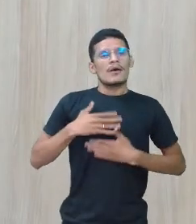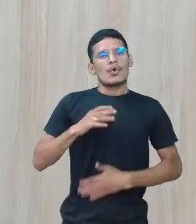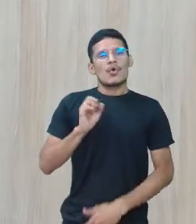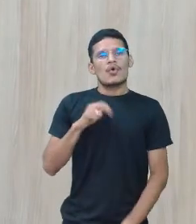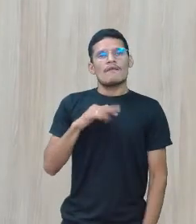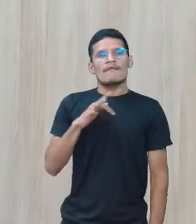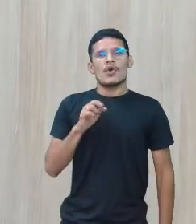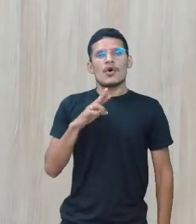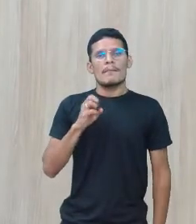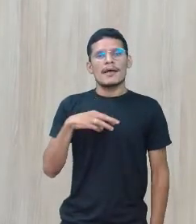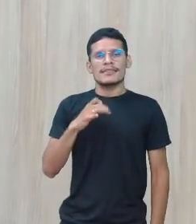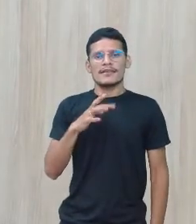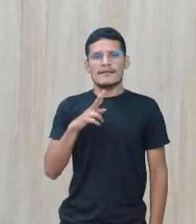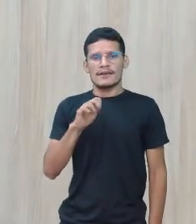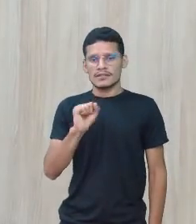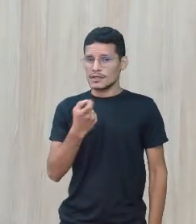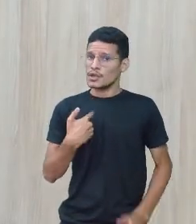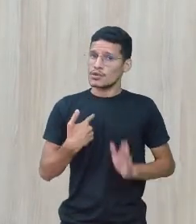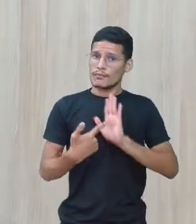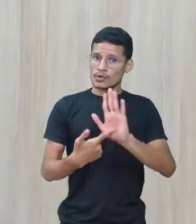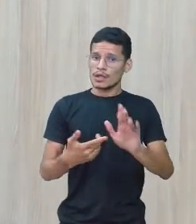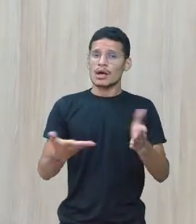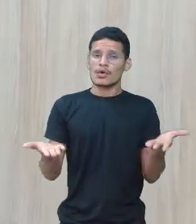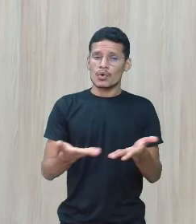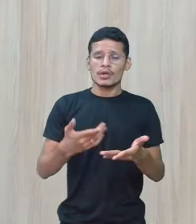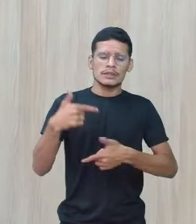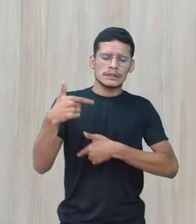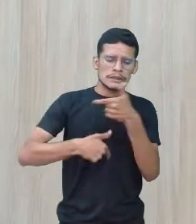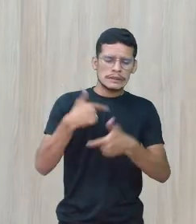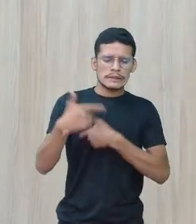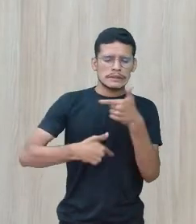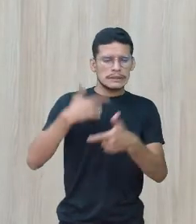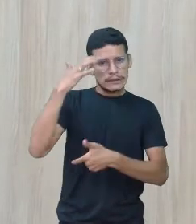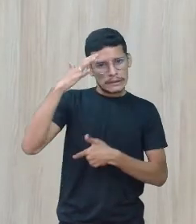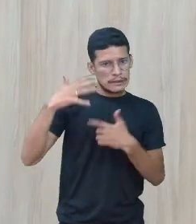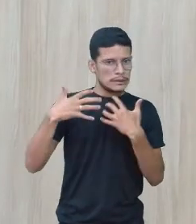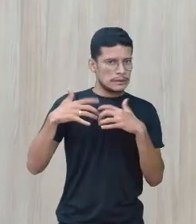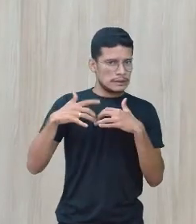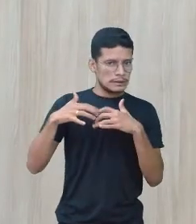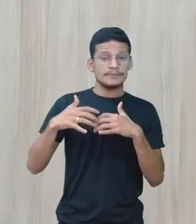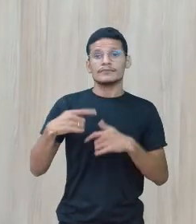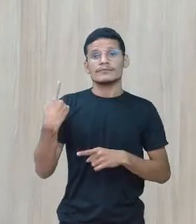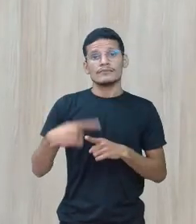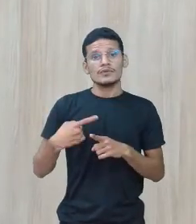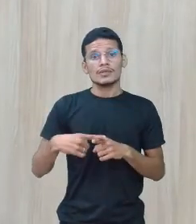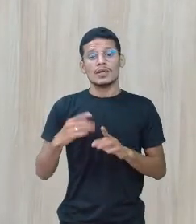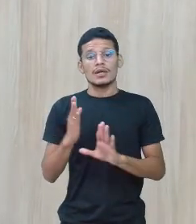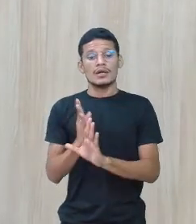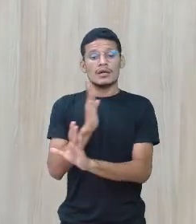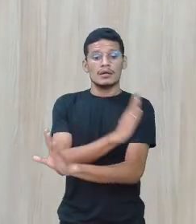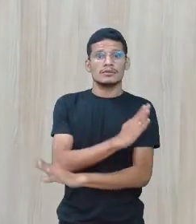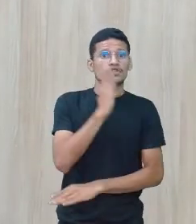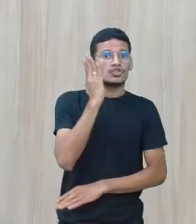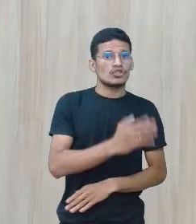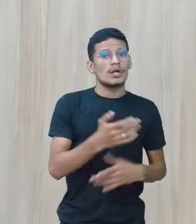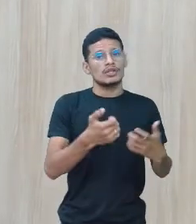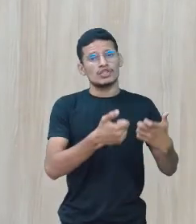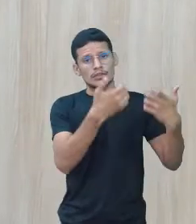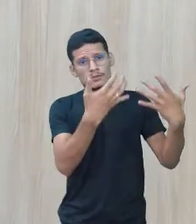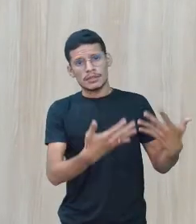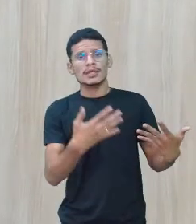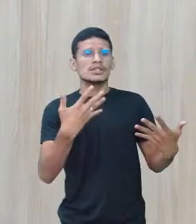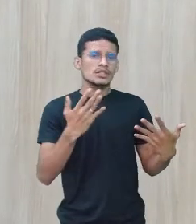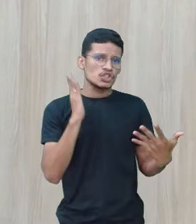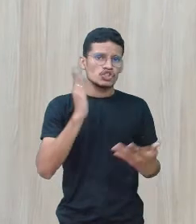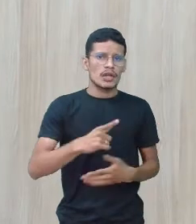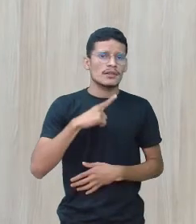de dar uma trabalhada um pouco melhor no raciocínio. Por quê? Porque causais, consecutivas, o nome explicativo já tem uma